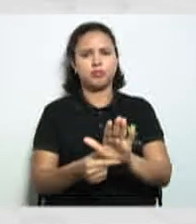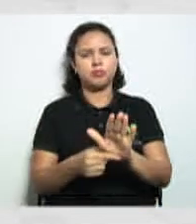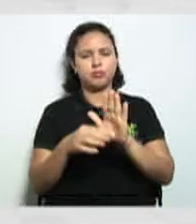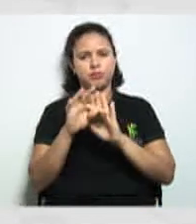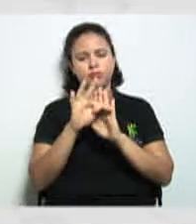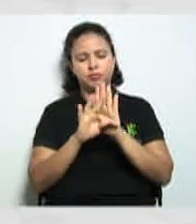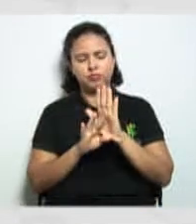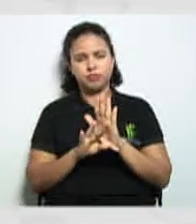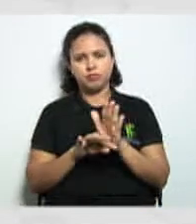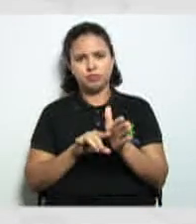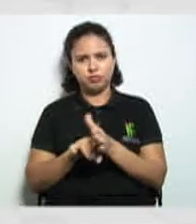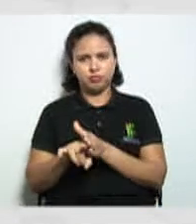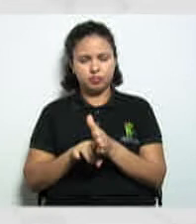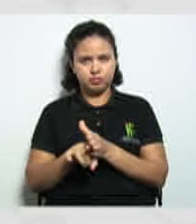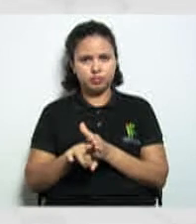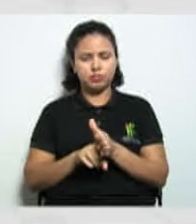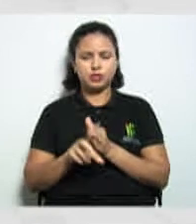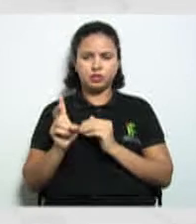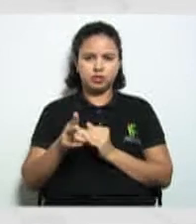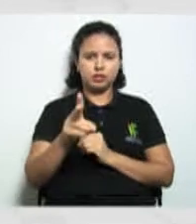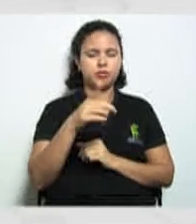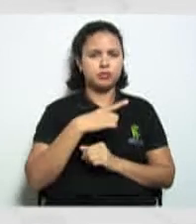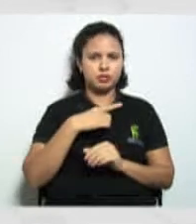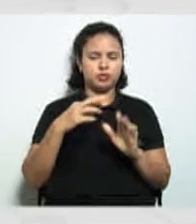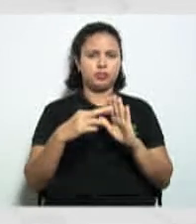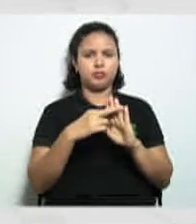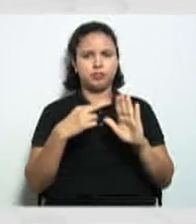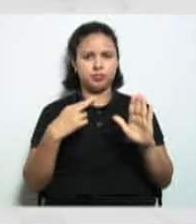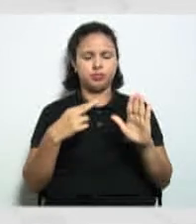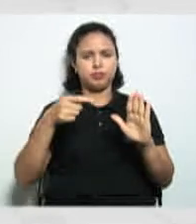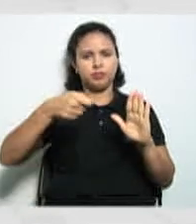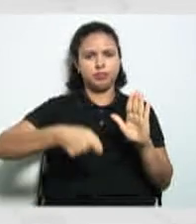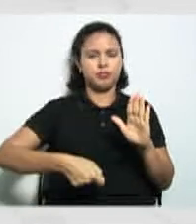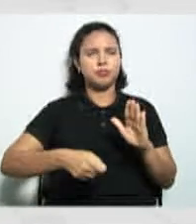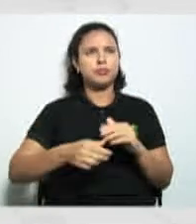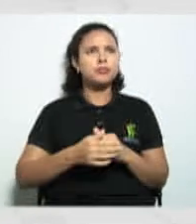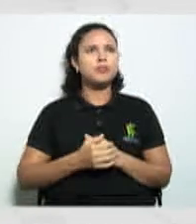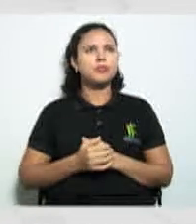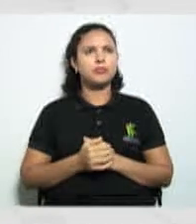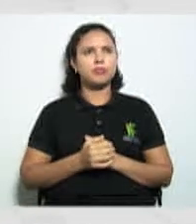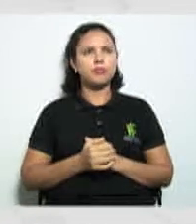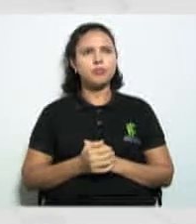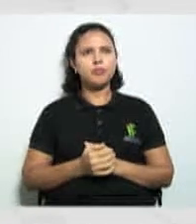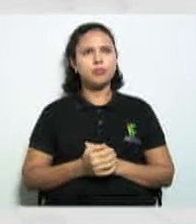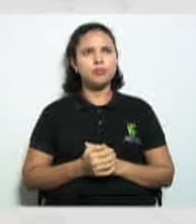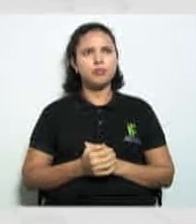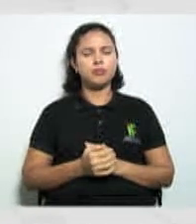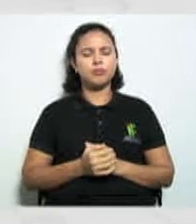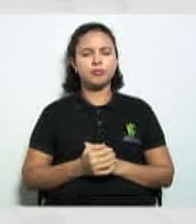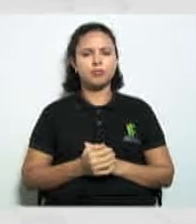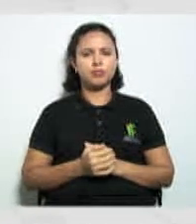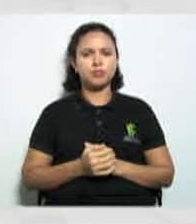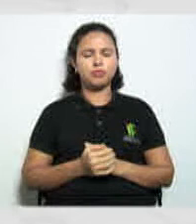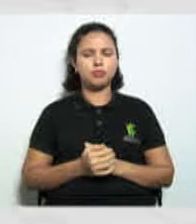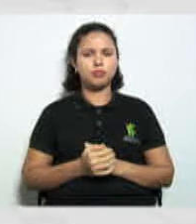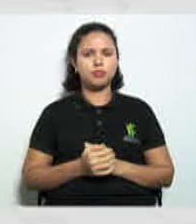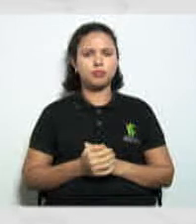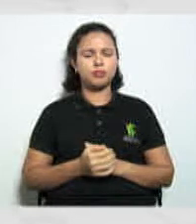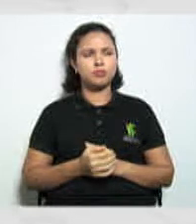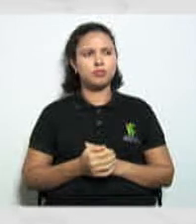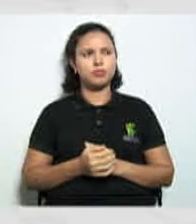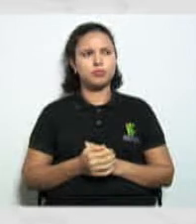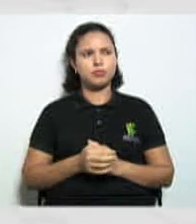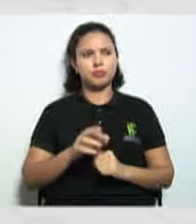aquela pesquisa, né? Então, ele sempre vai ter um item que é obrigatório. Obrigatório. Agora, o item